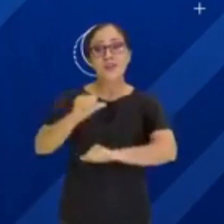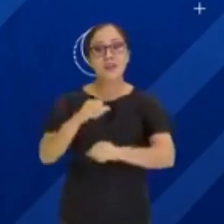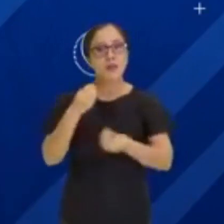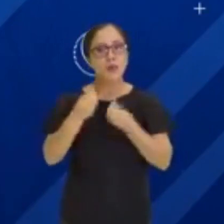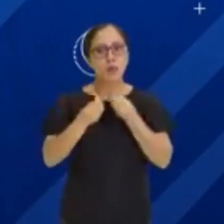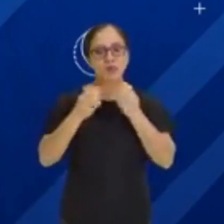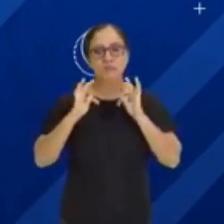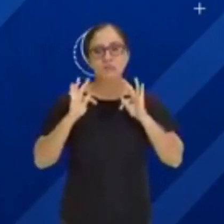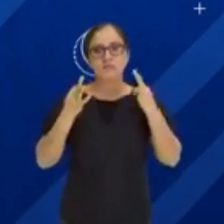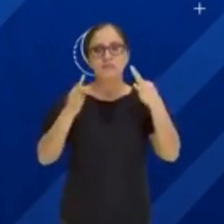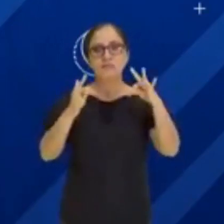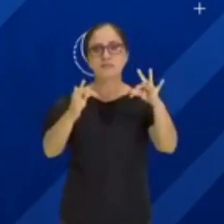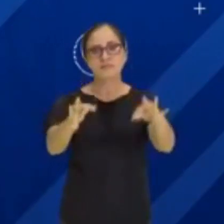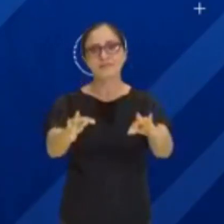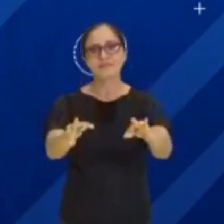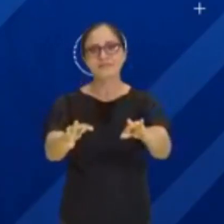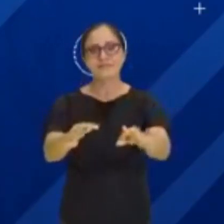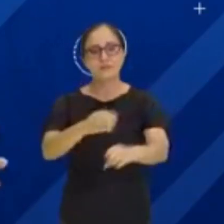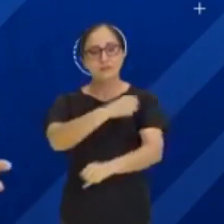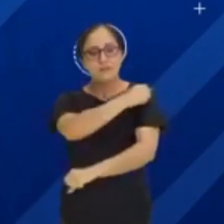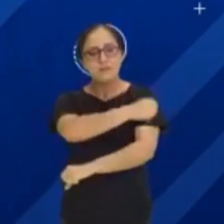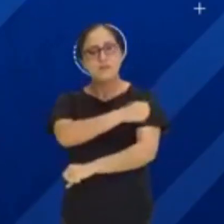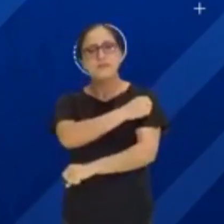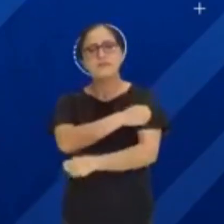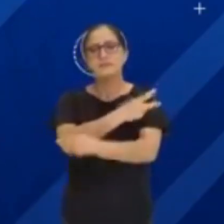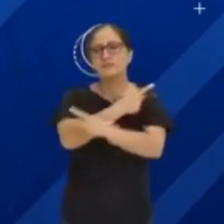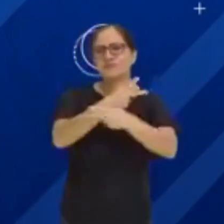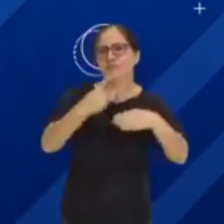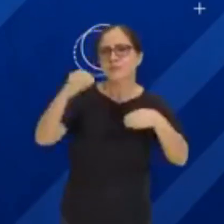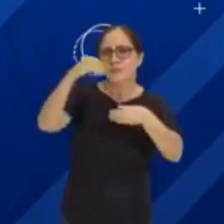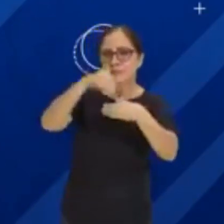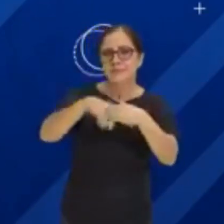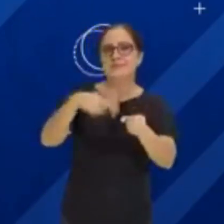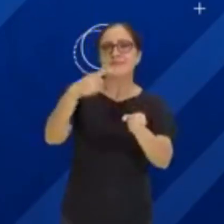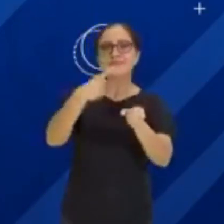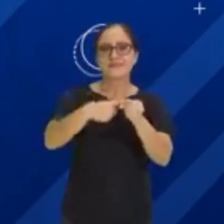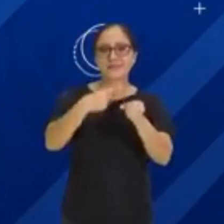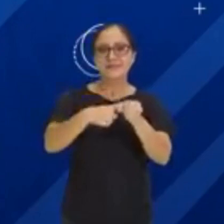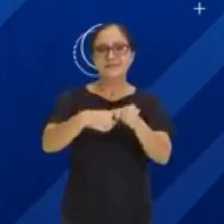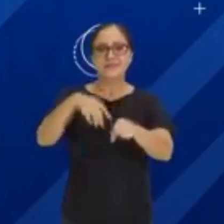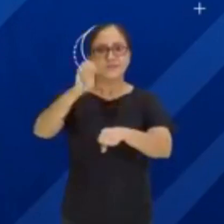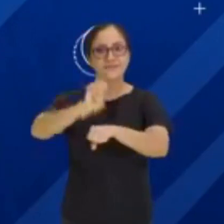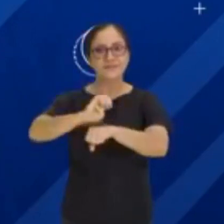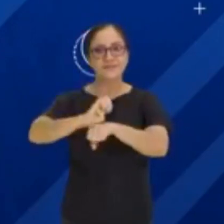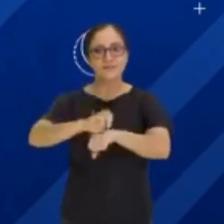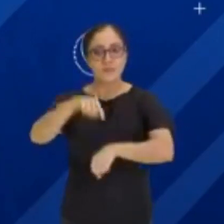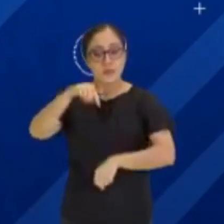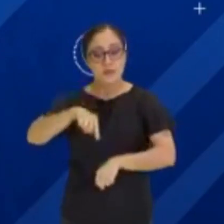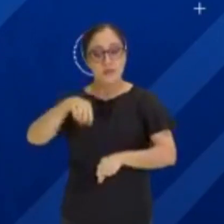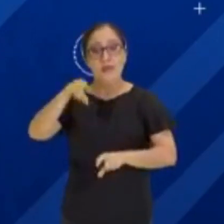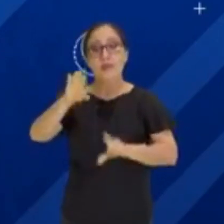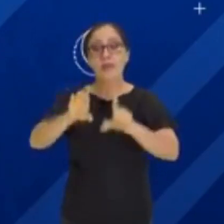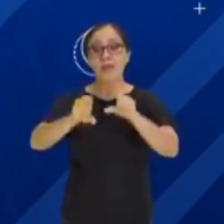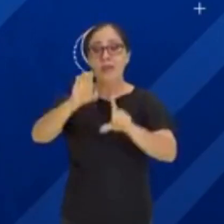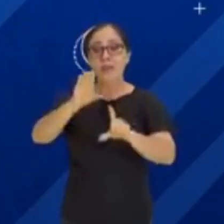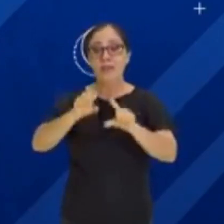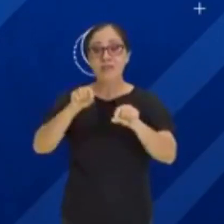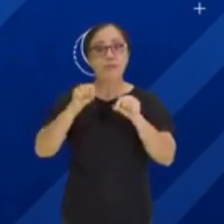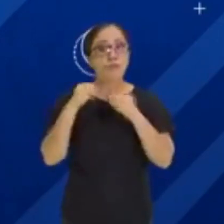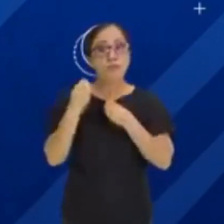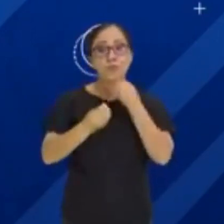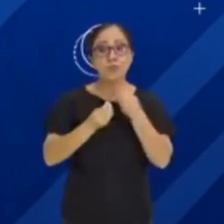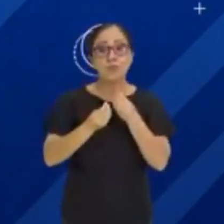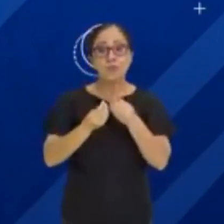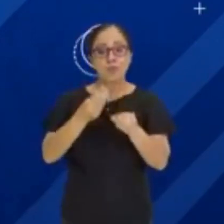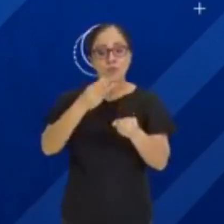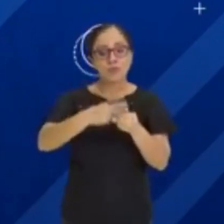tecnologia, atendendo centenas de alunos no interior do Estado. Este programa está sendo transmitido para 108